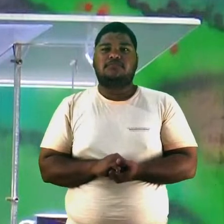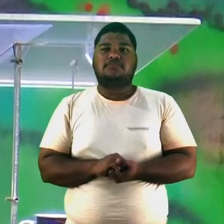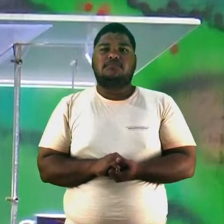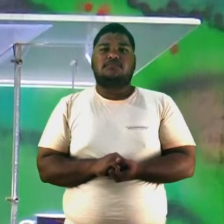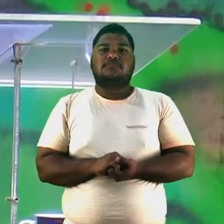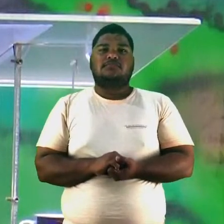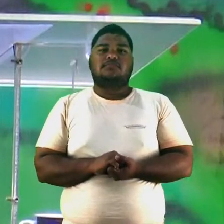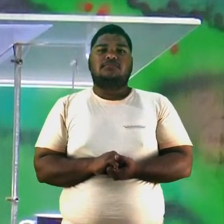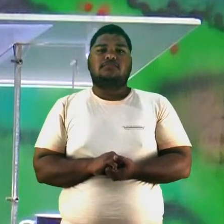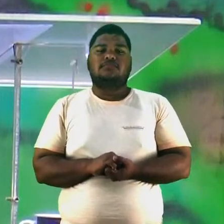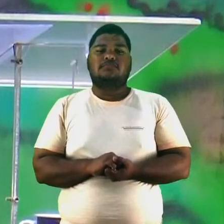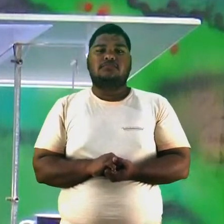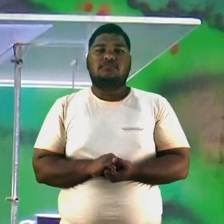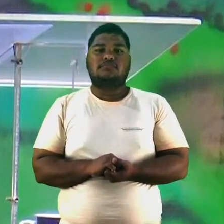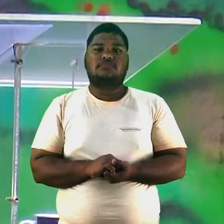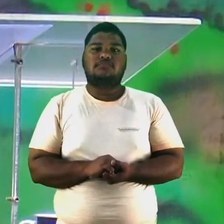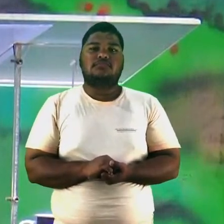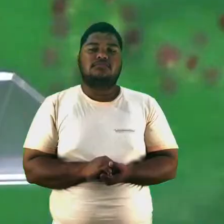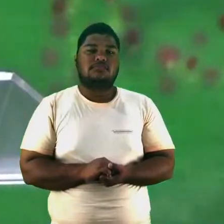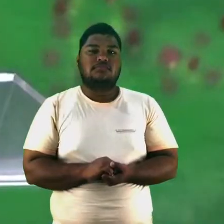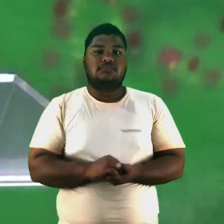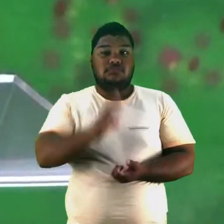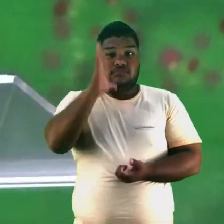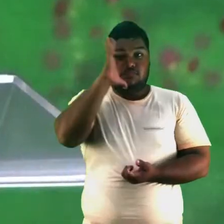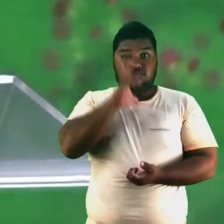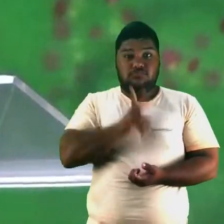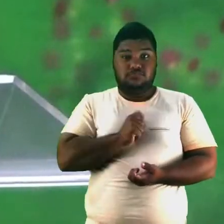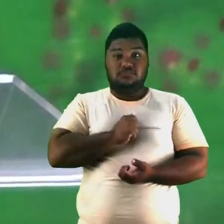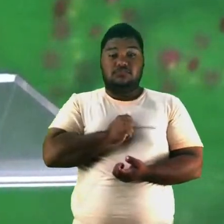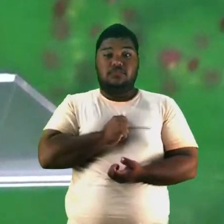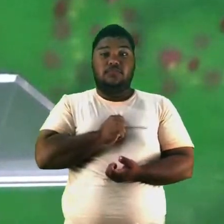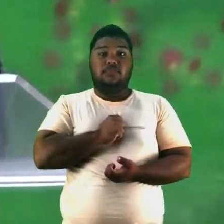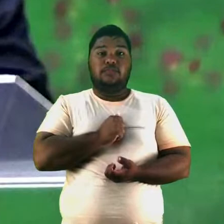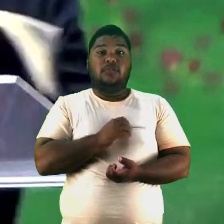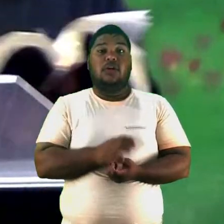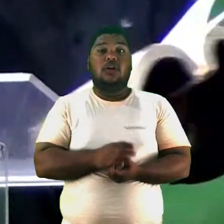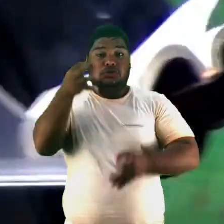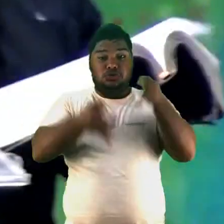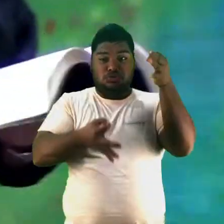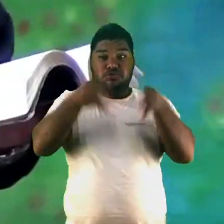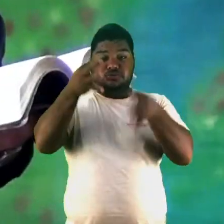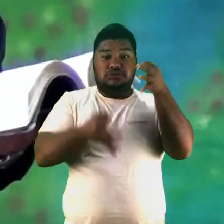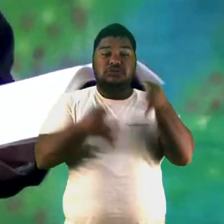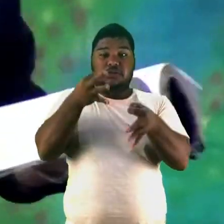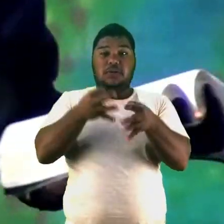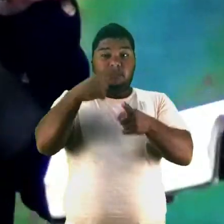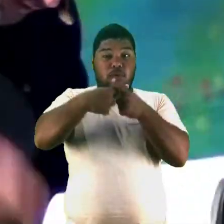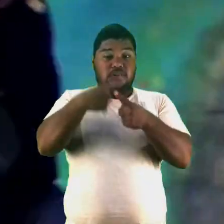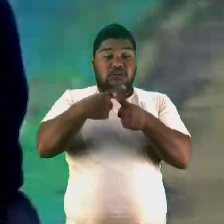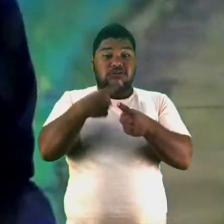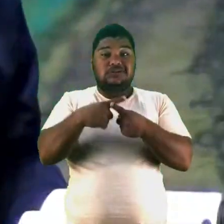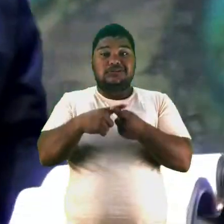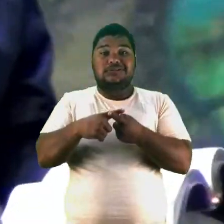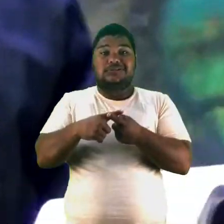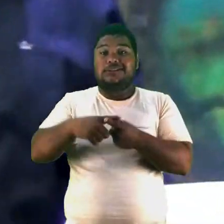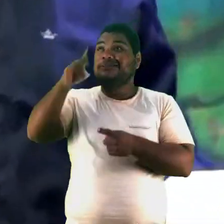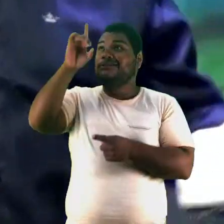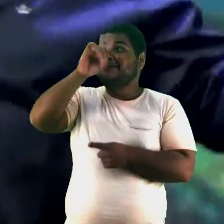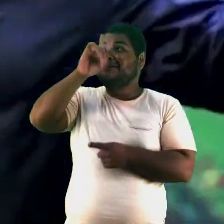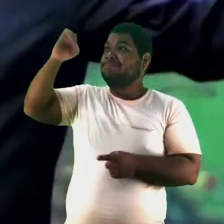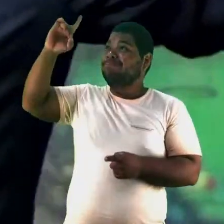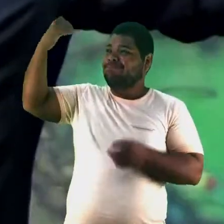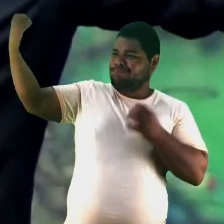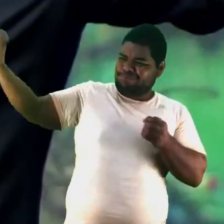A redenção. Mas aí nós temos a justificação, porque esse Redentor veio a esse